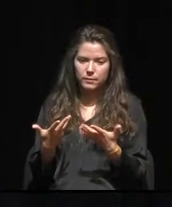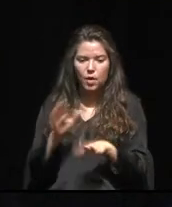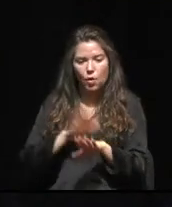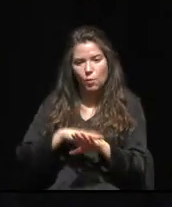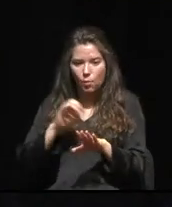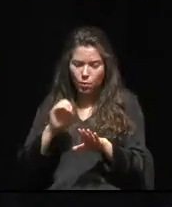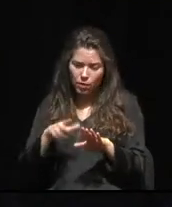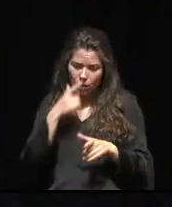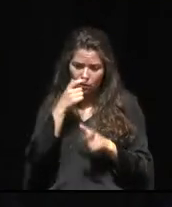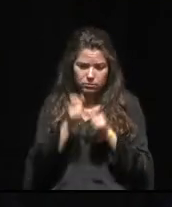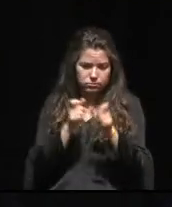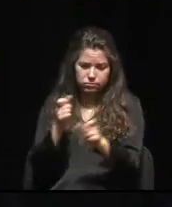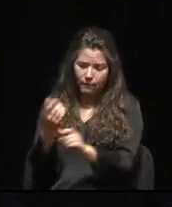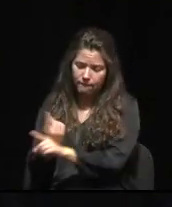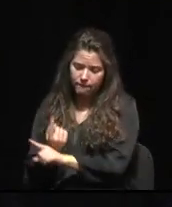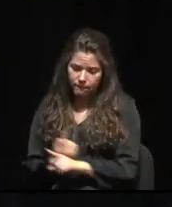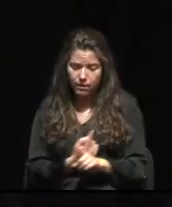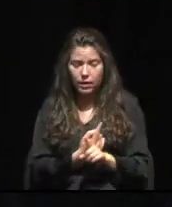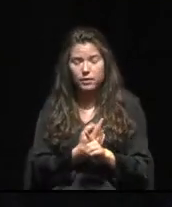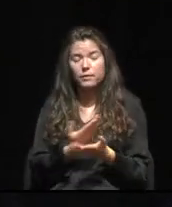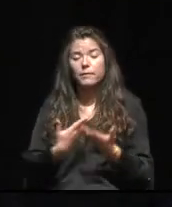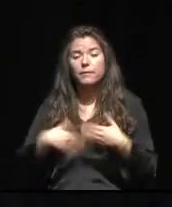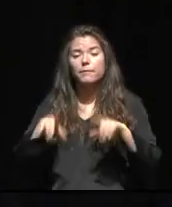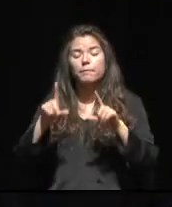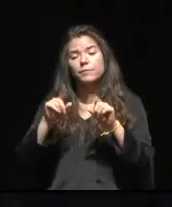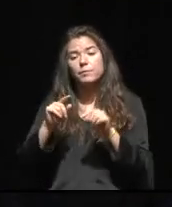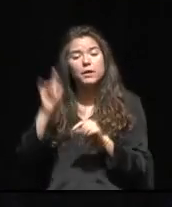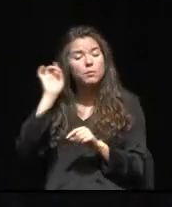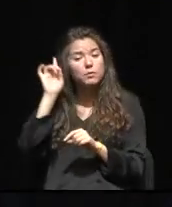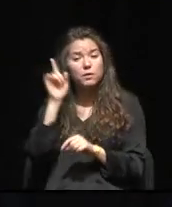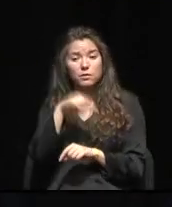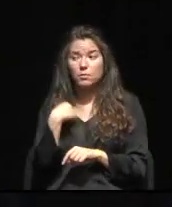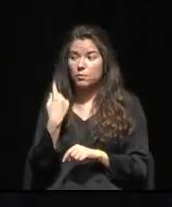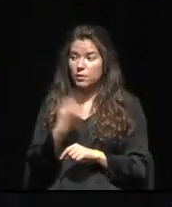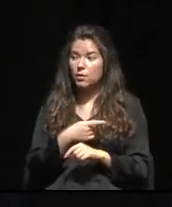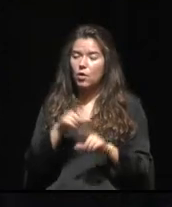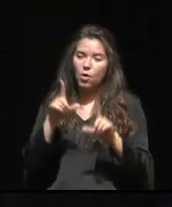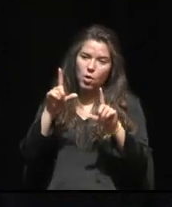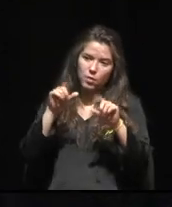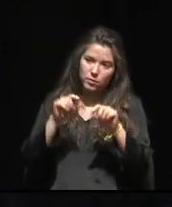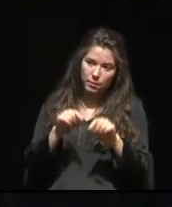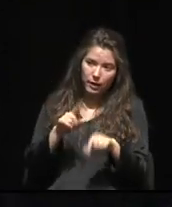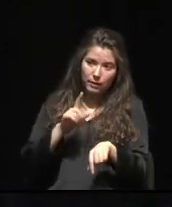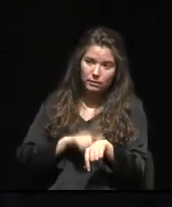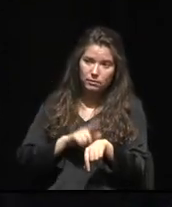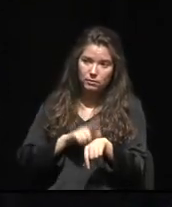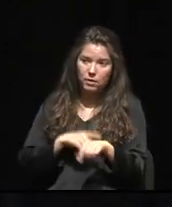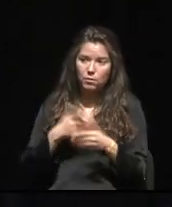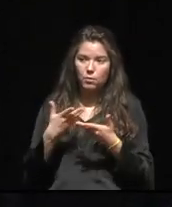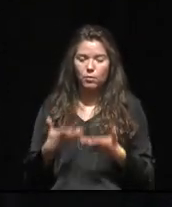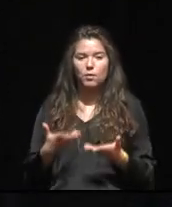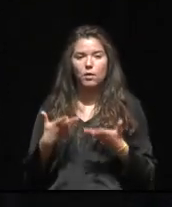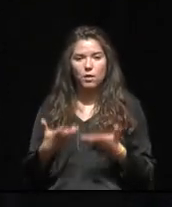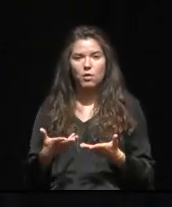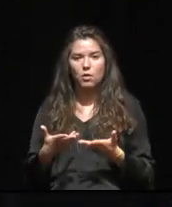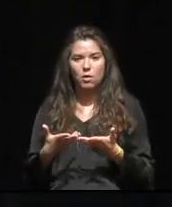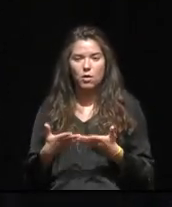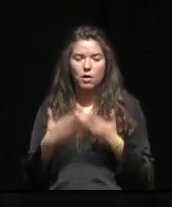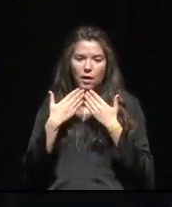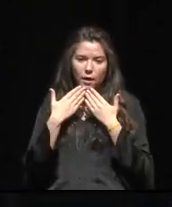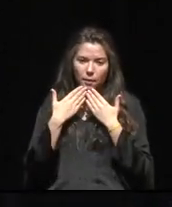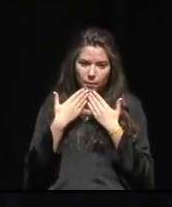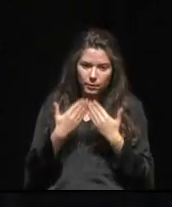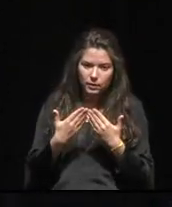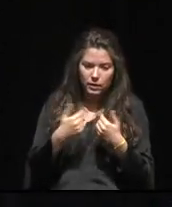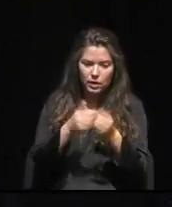relativamente a muitas questões é fundamental para nós também neste momento a apelar a